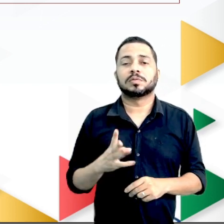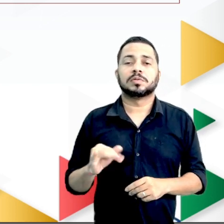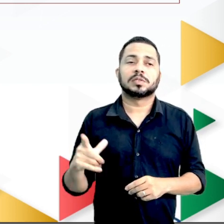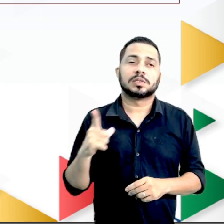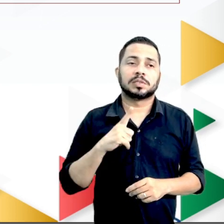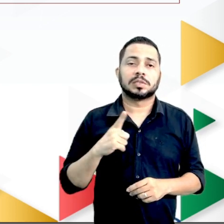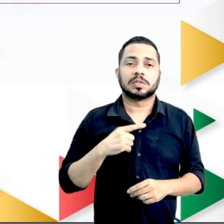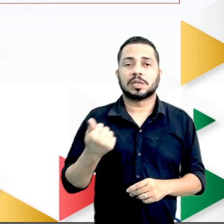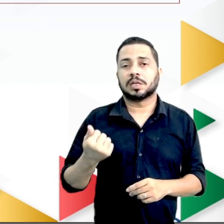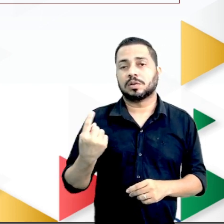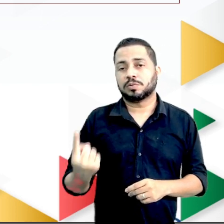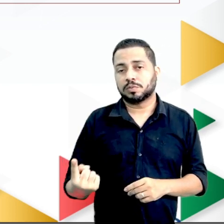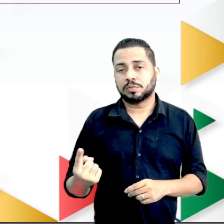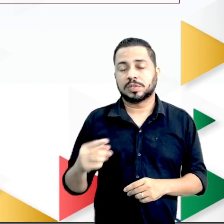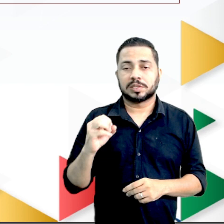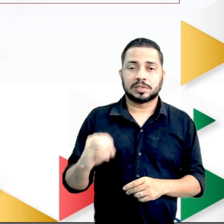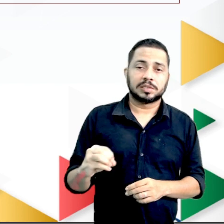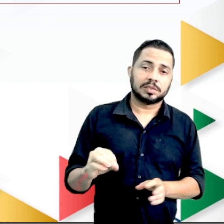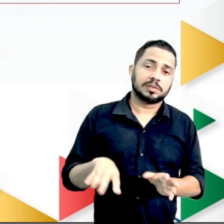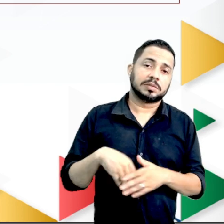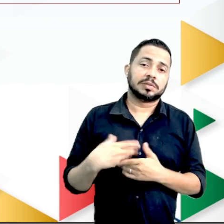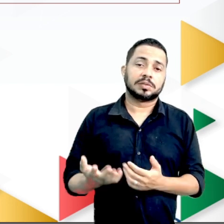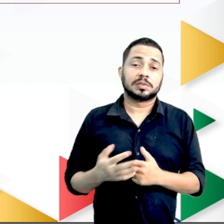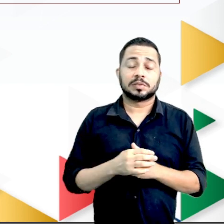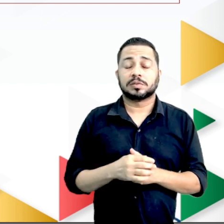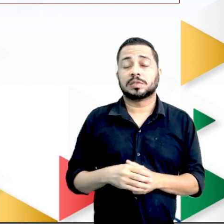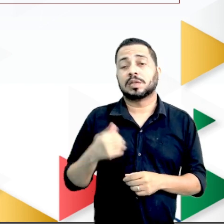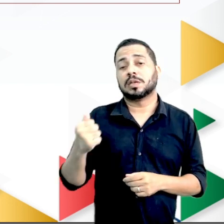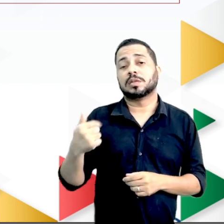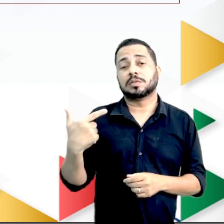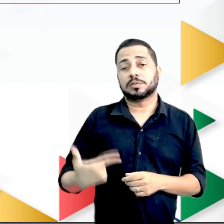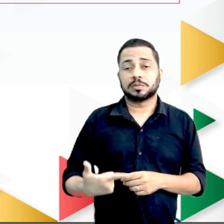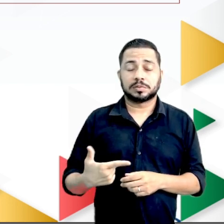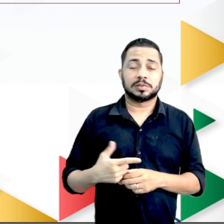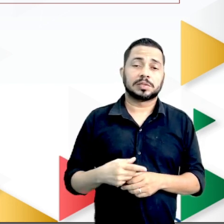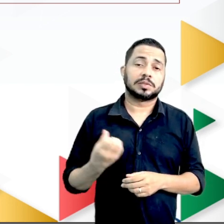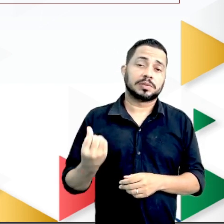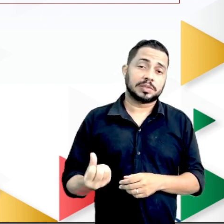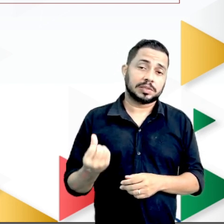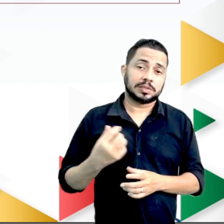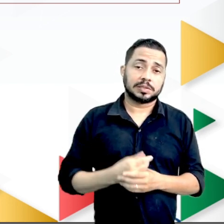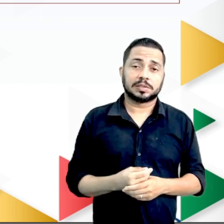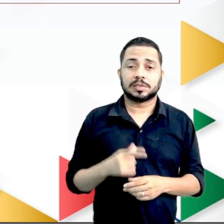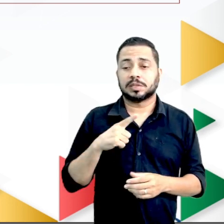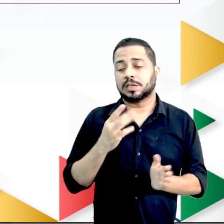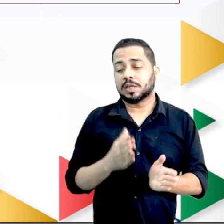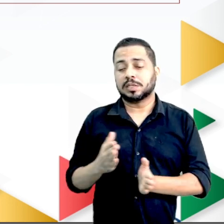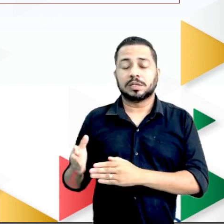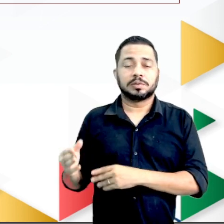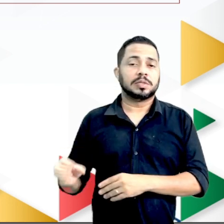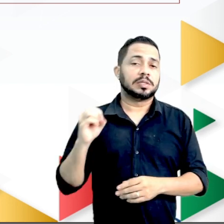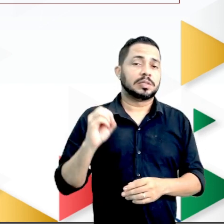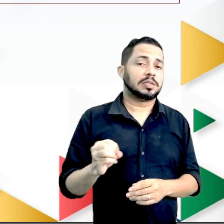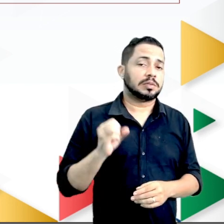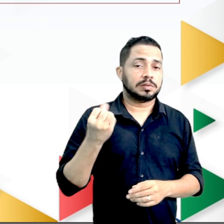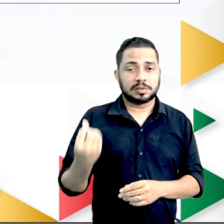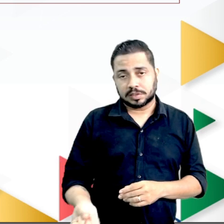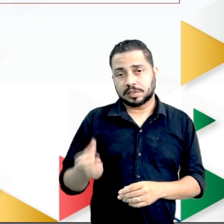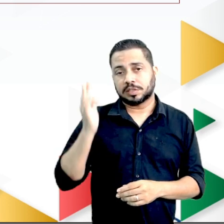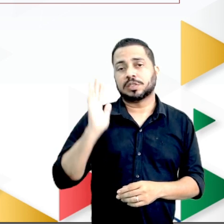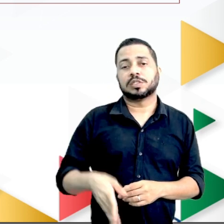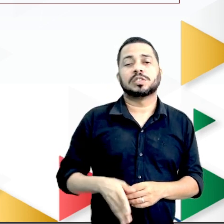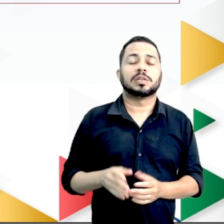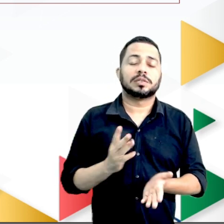dar A1. A1 é 0, então o A2 é o 6. Então, nós temos a sequência 0, 6, já